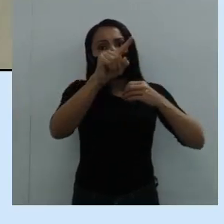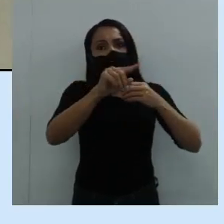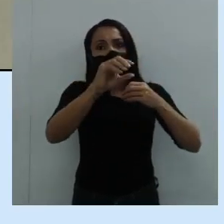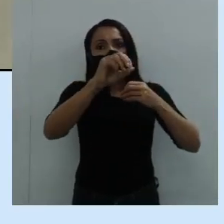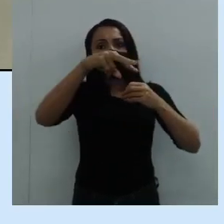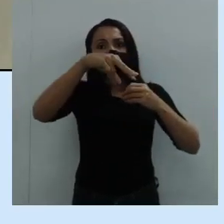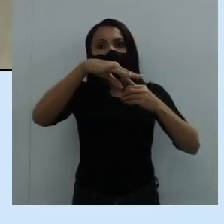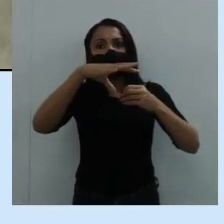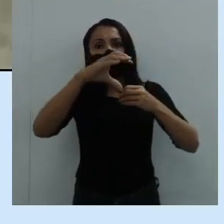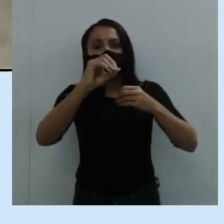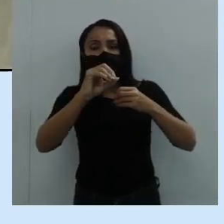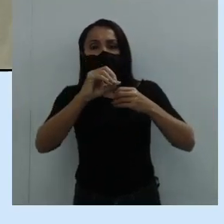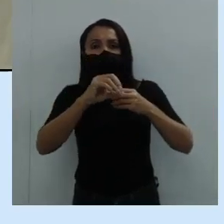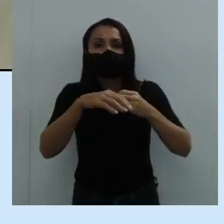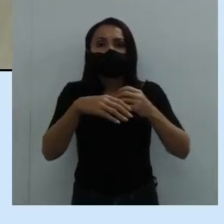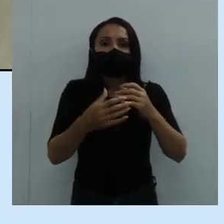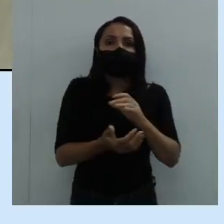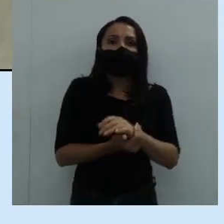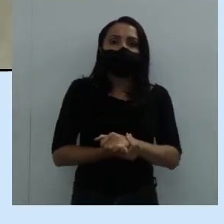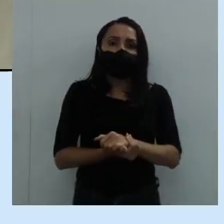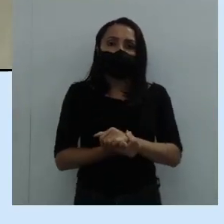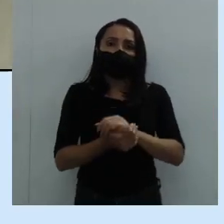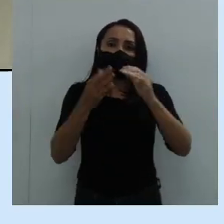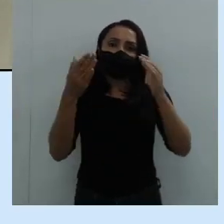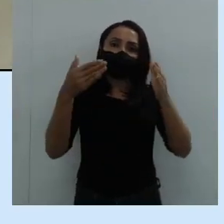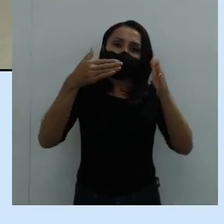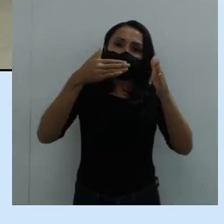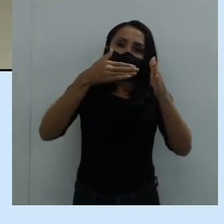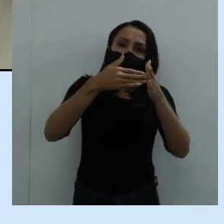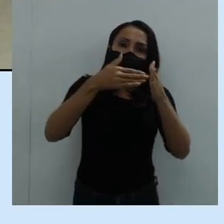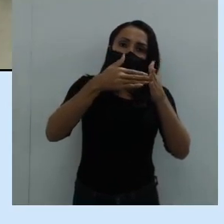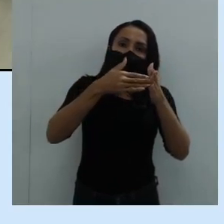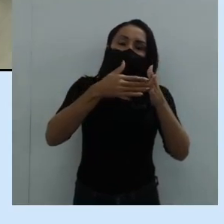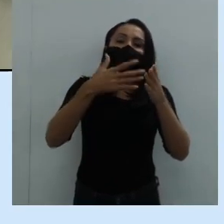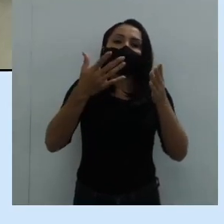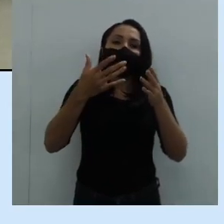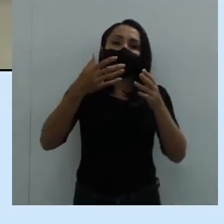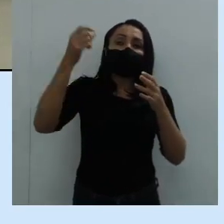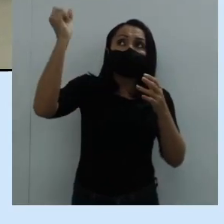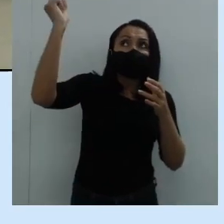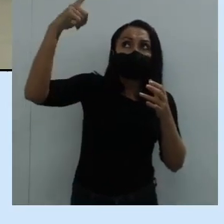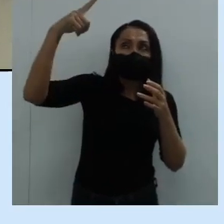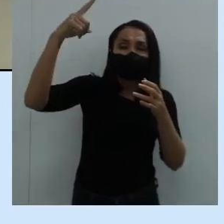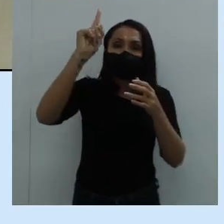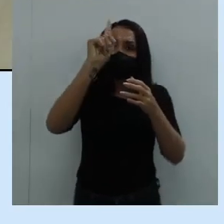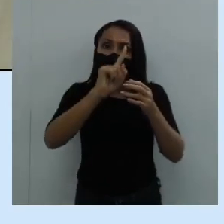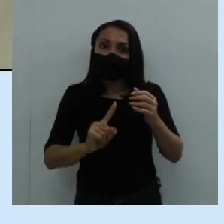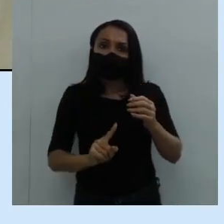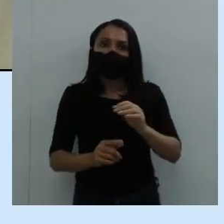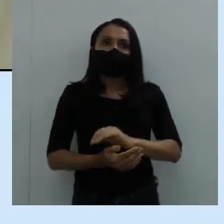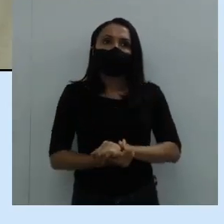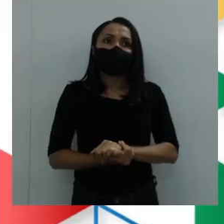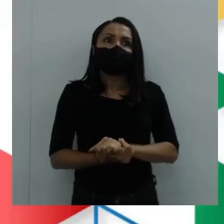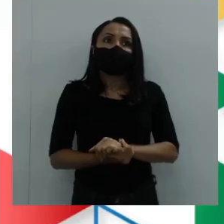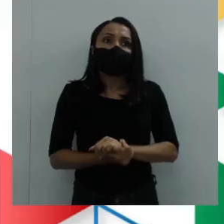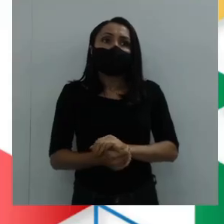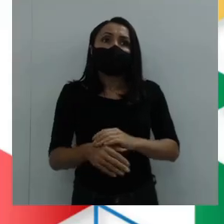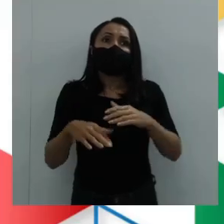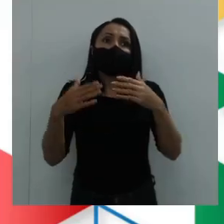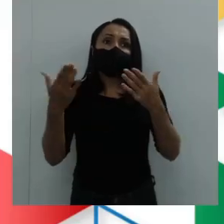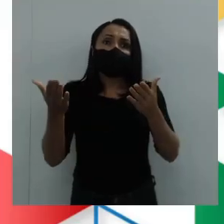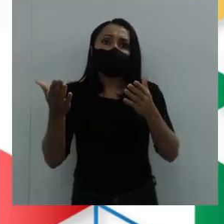justamente filtrar essa parte aí dos raios que são ultravioleta. Então, a parcela dos